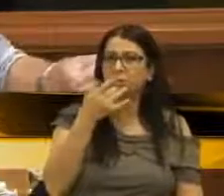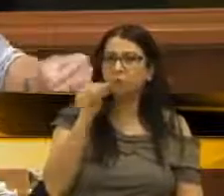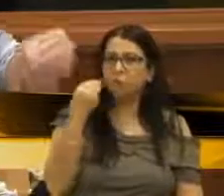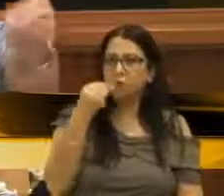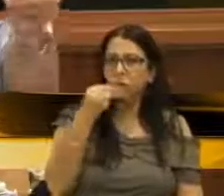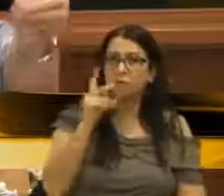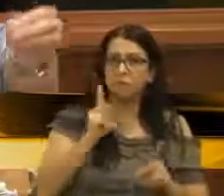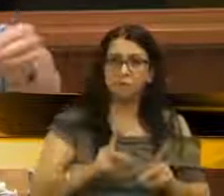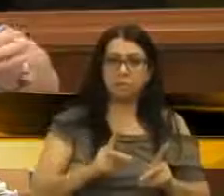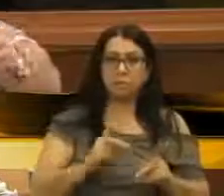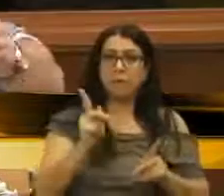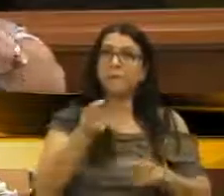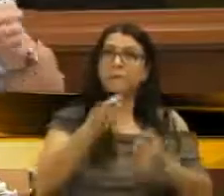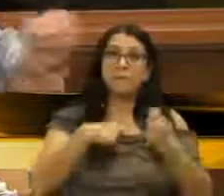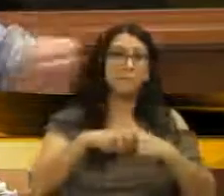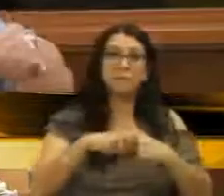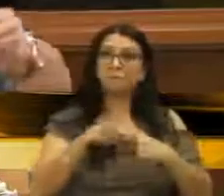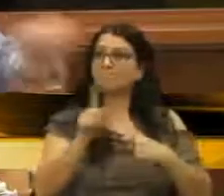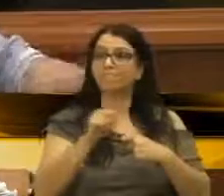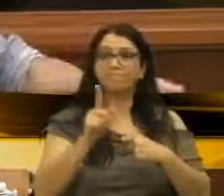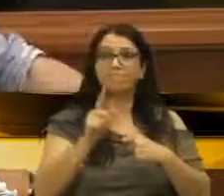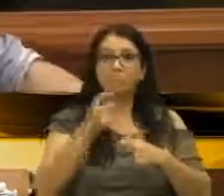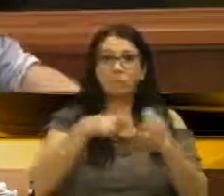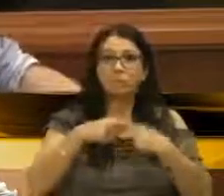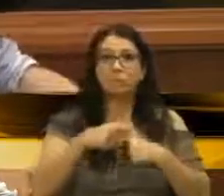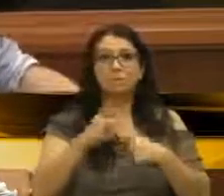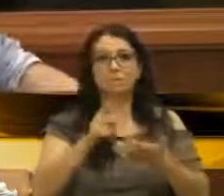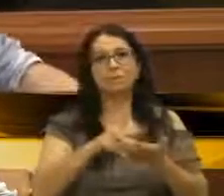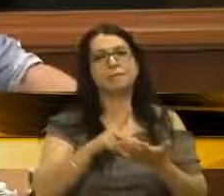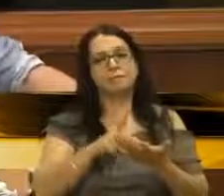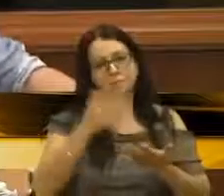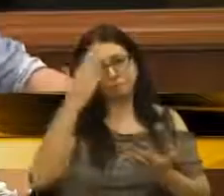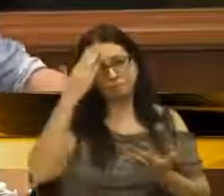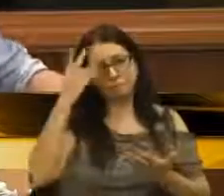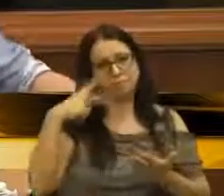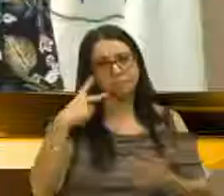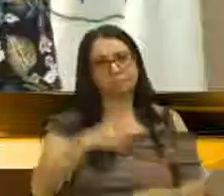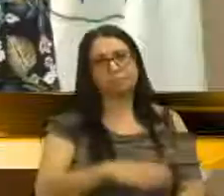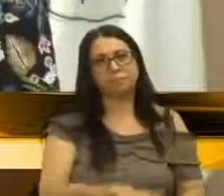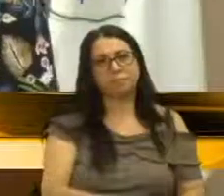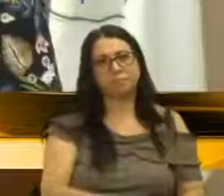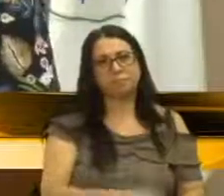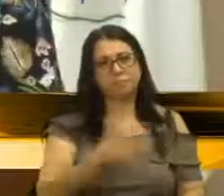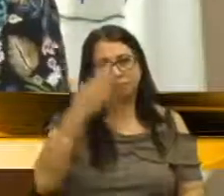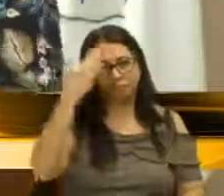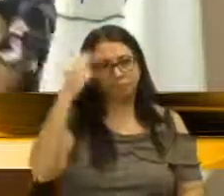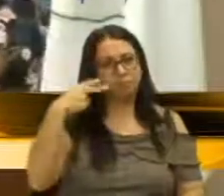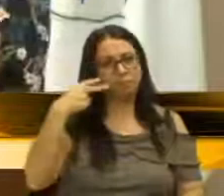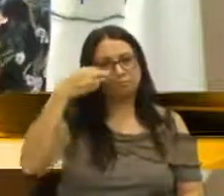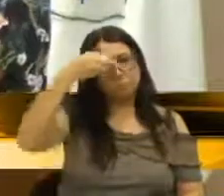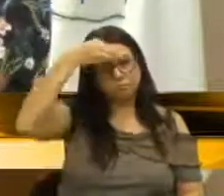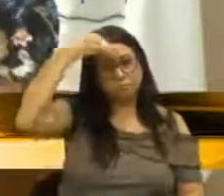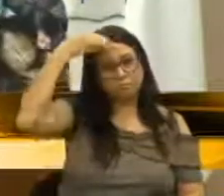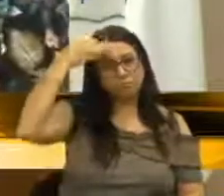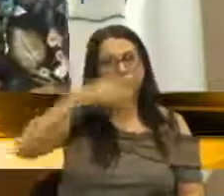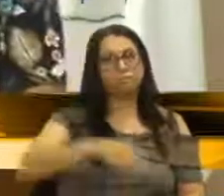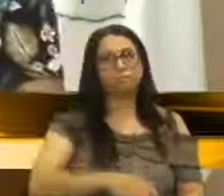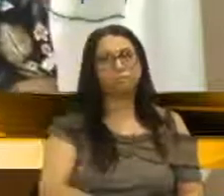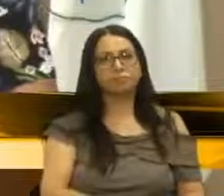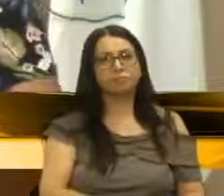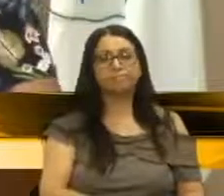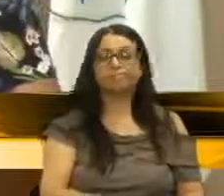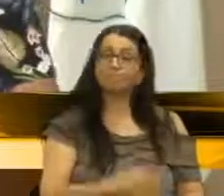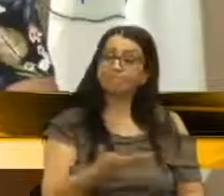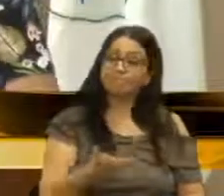as pessoas que essa administração não está administrando mesmo obrigada obrigada obrigada o vereador kiko é